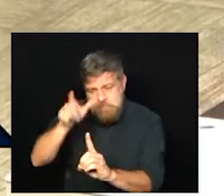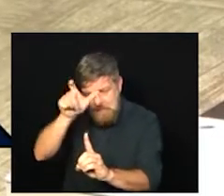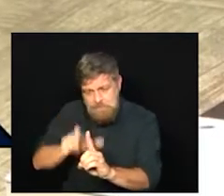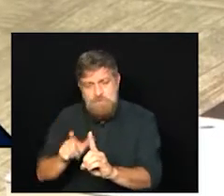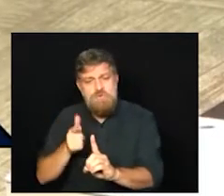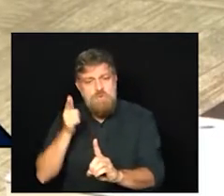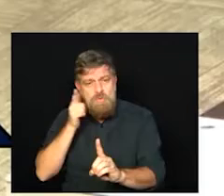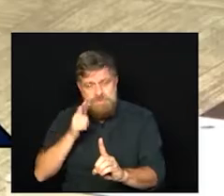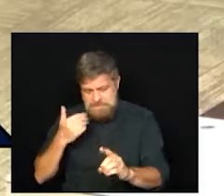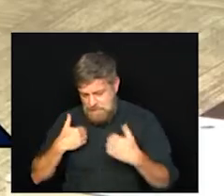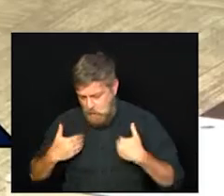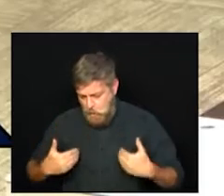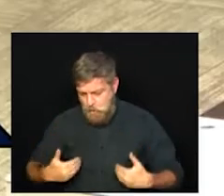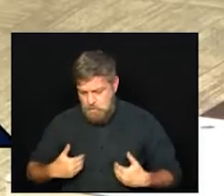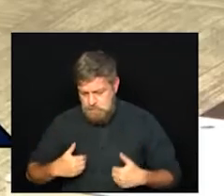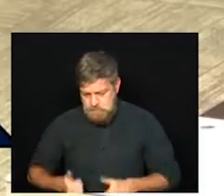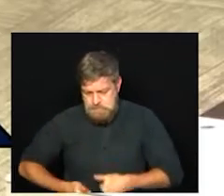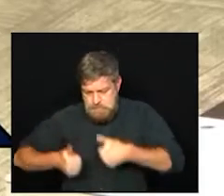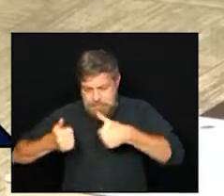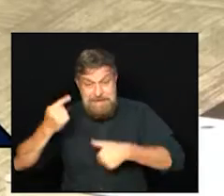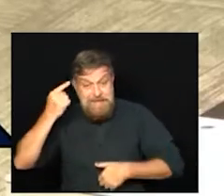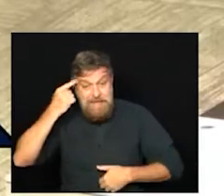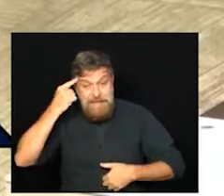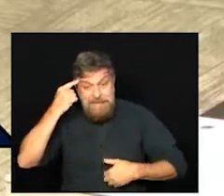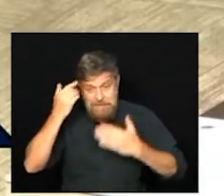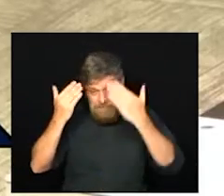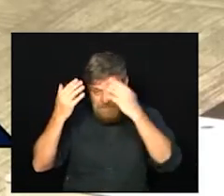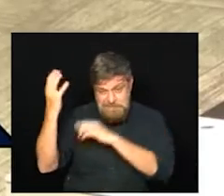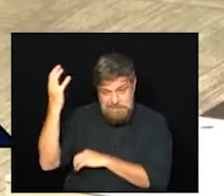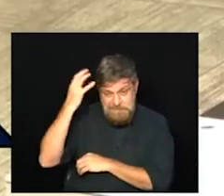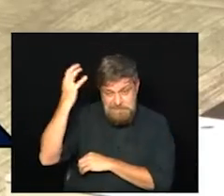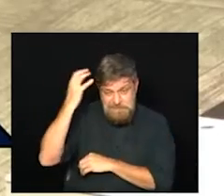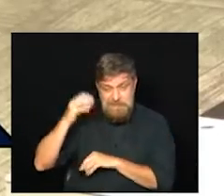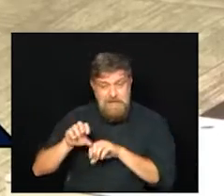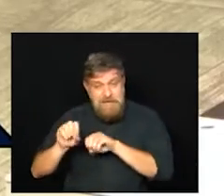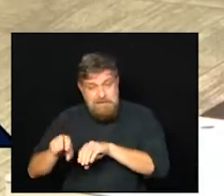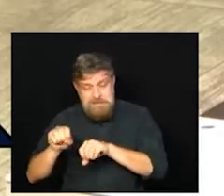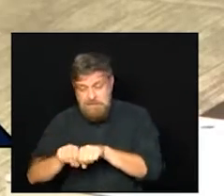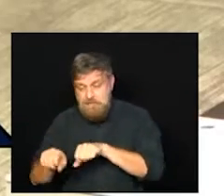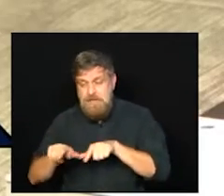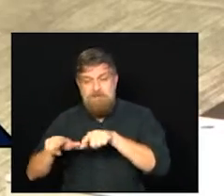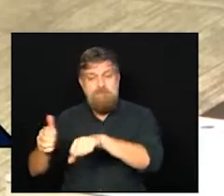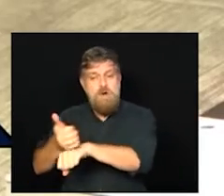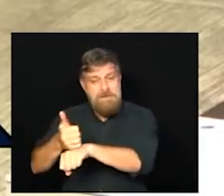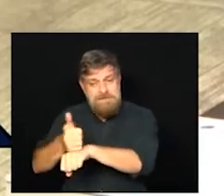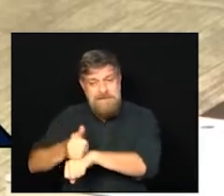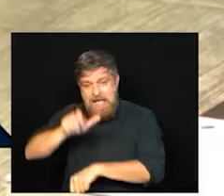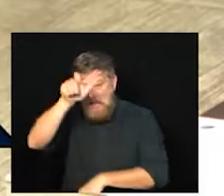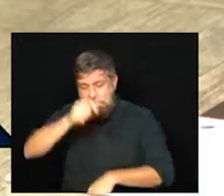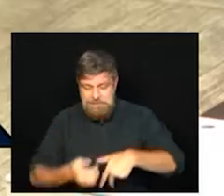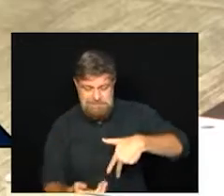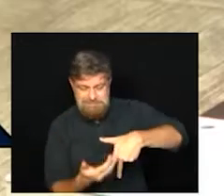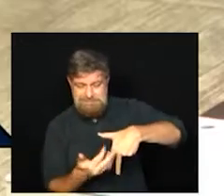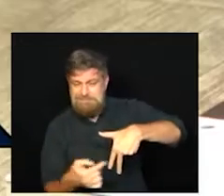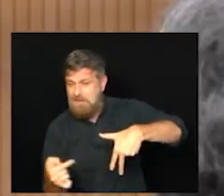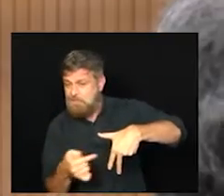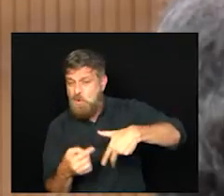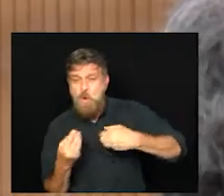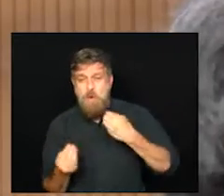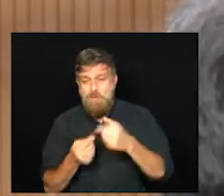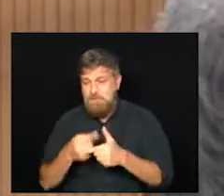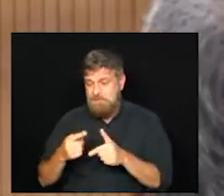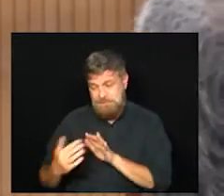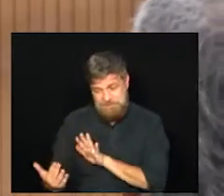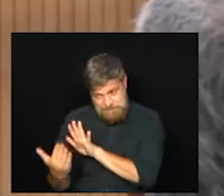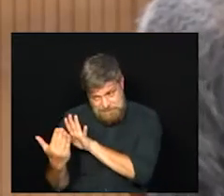reabilitação física, estética, psicológica, educacional e profissional. Muitas vezes a pessoa é queimada e não sabe lidar com o problema.